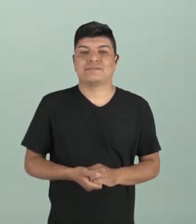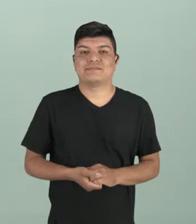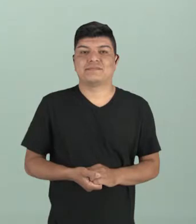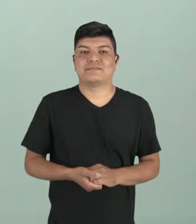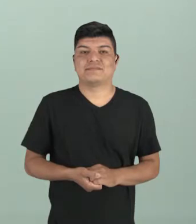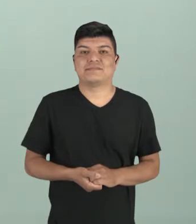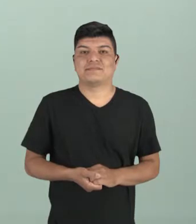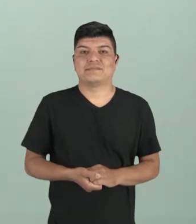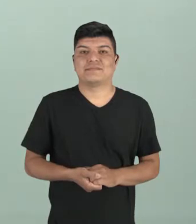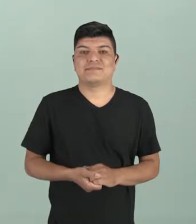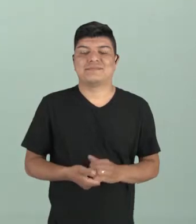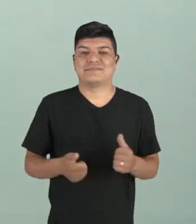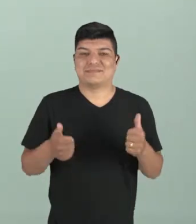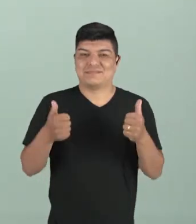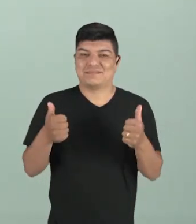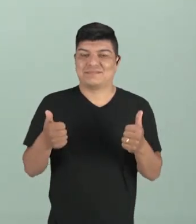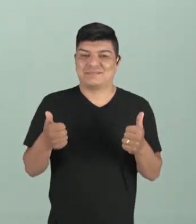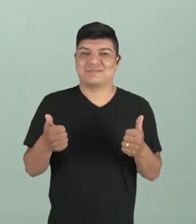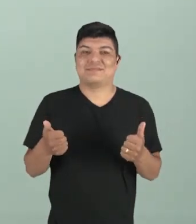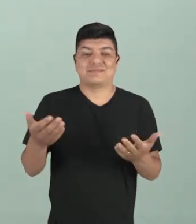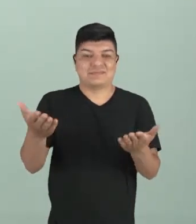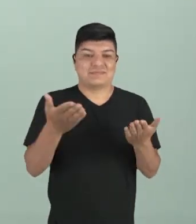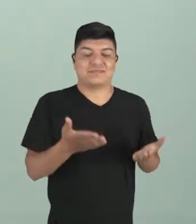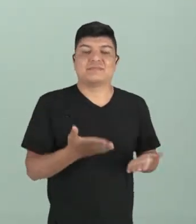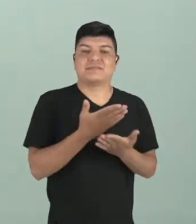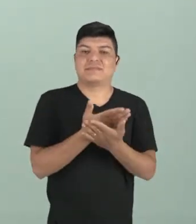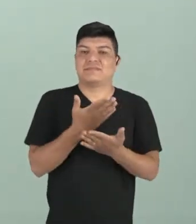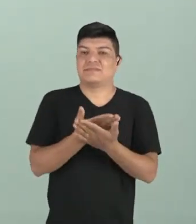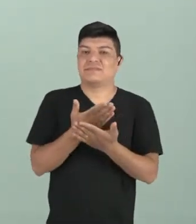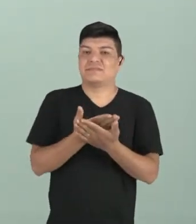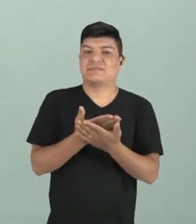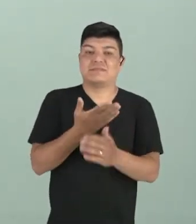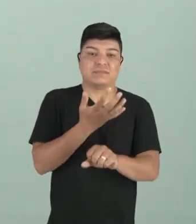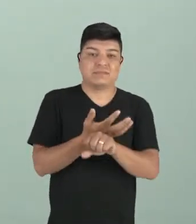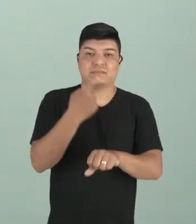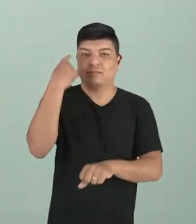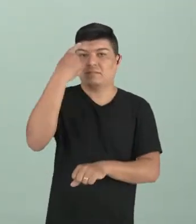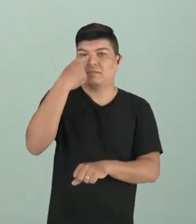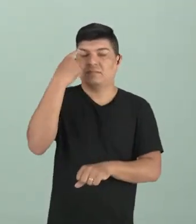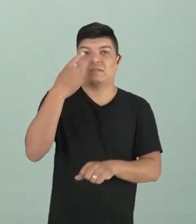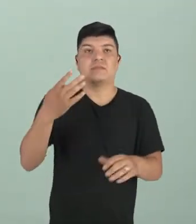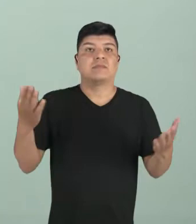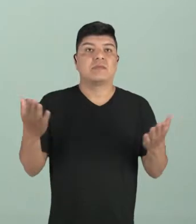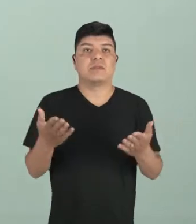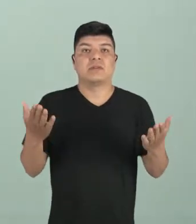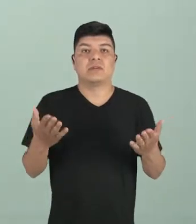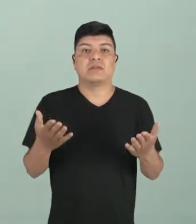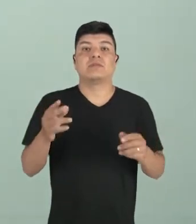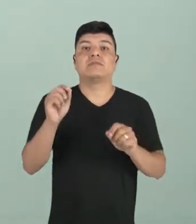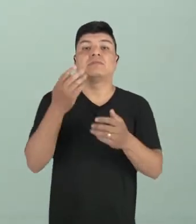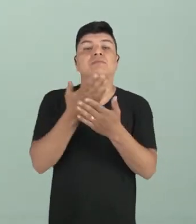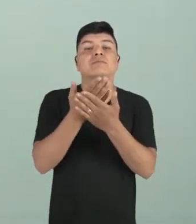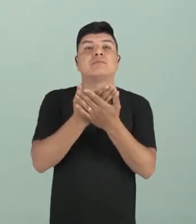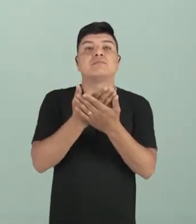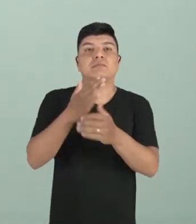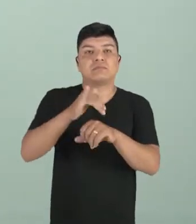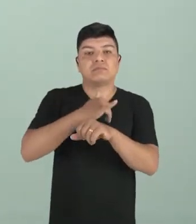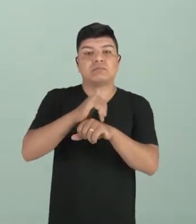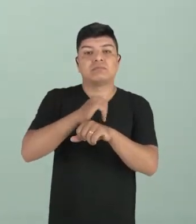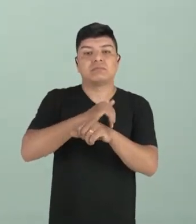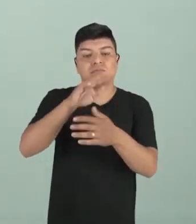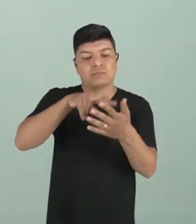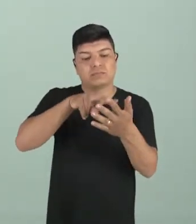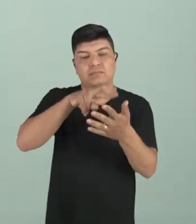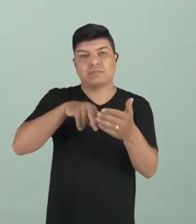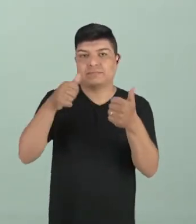não? Olá galerinha, tudo bem? Sejam bem-vindos a mais uma aula de espanhol. E hoje vamos trabalhar um pouco com estratégias de